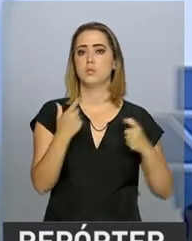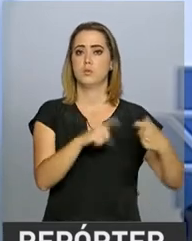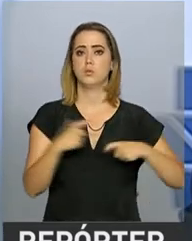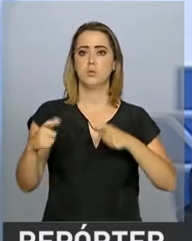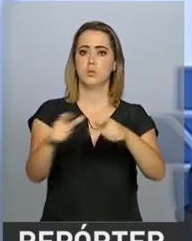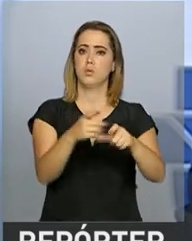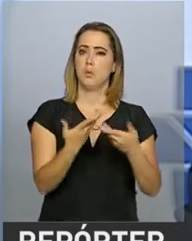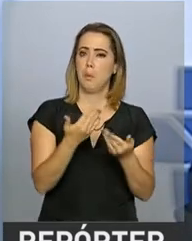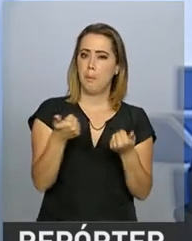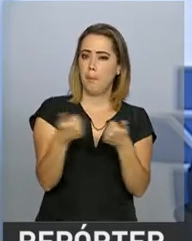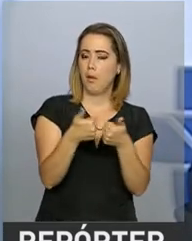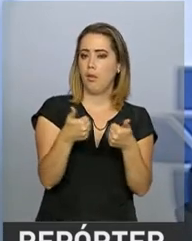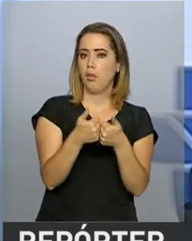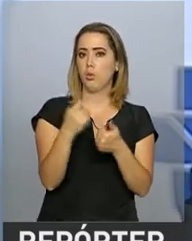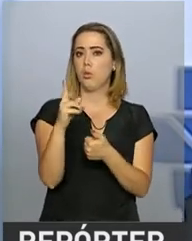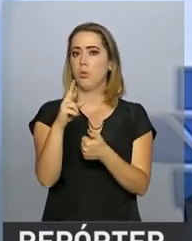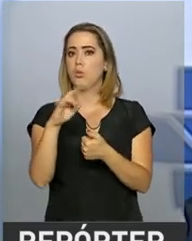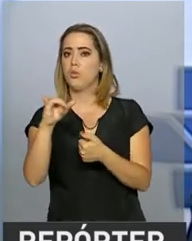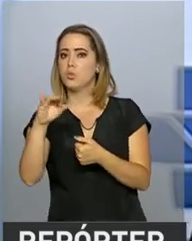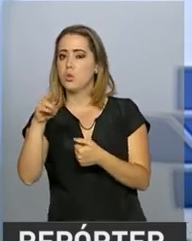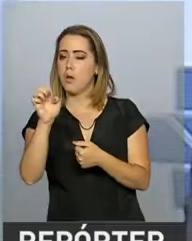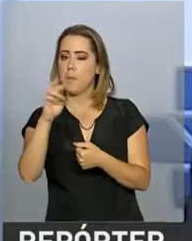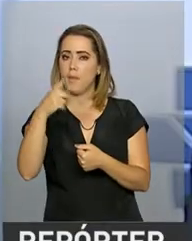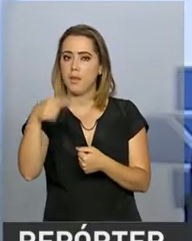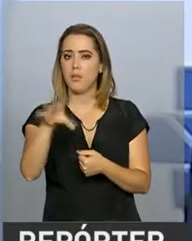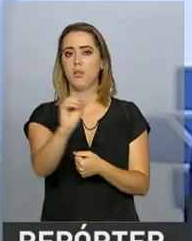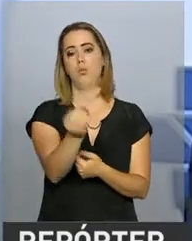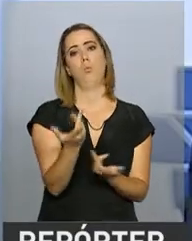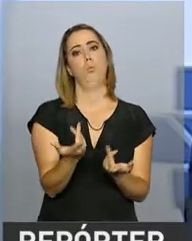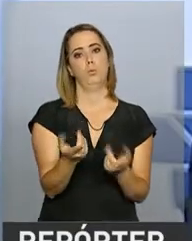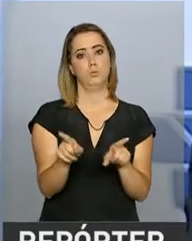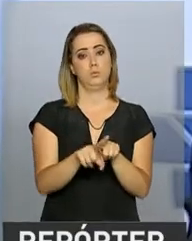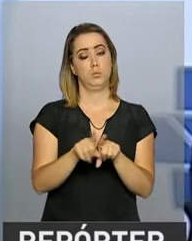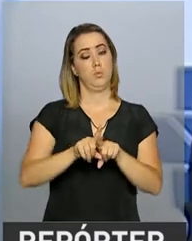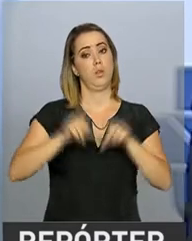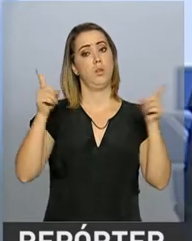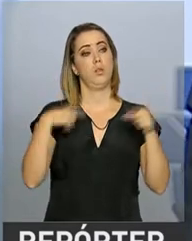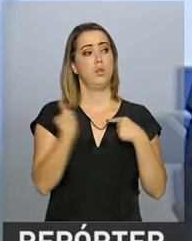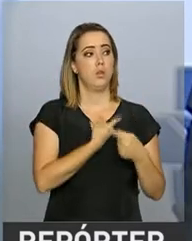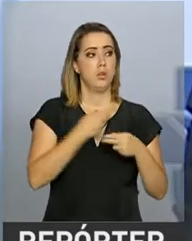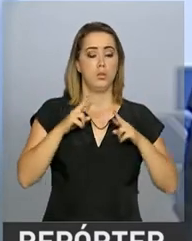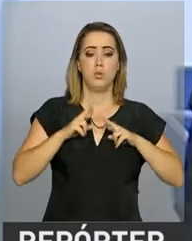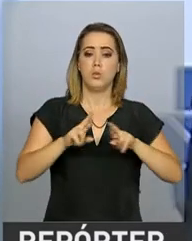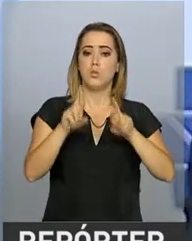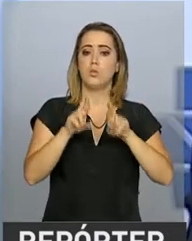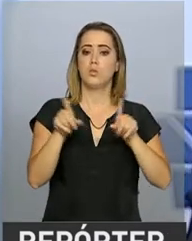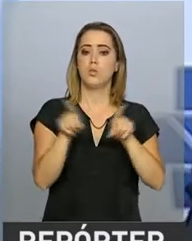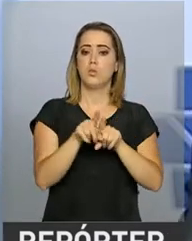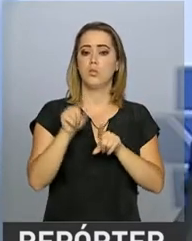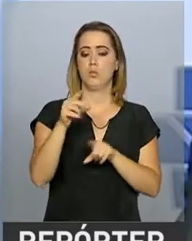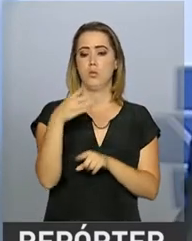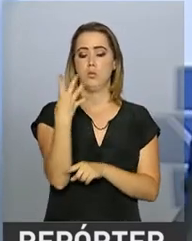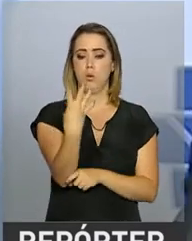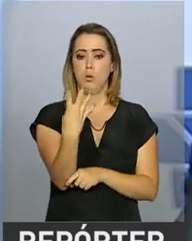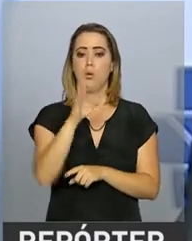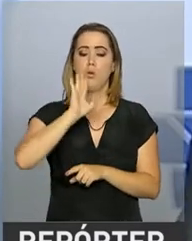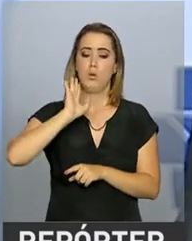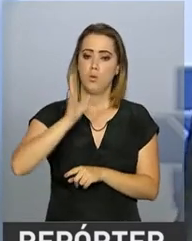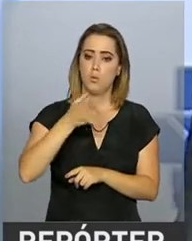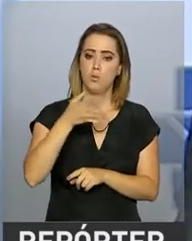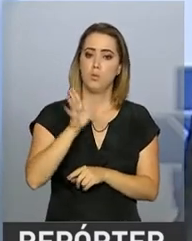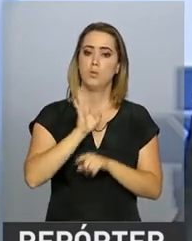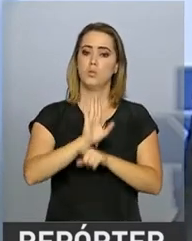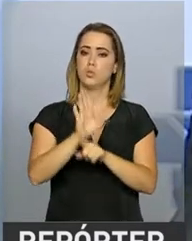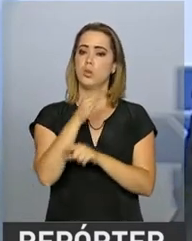torno de ribeirão preto e controlou a situação nós esperamos que de 53 casos suspeitos 4 já tem morte